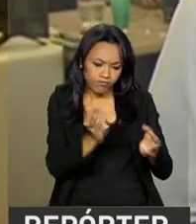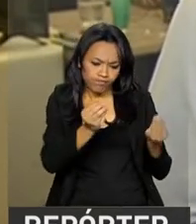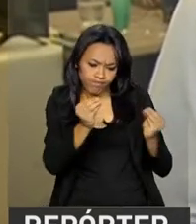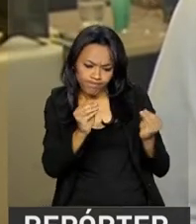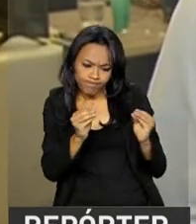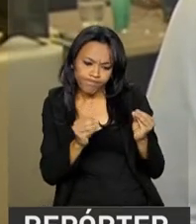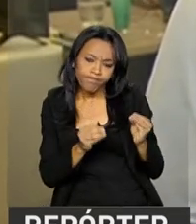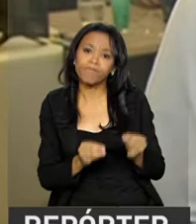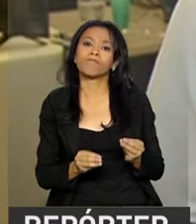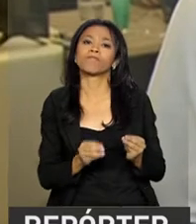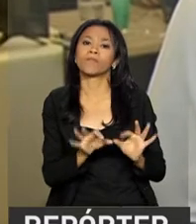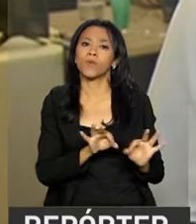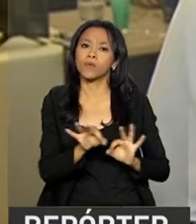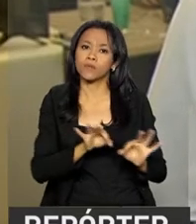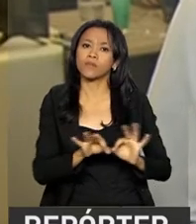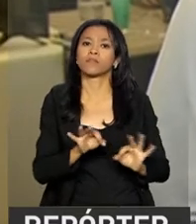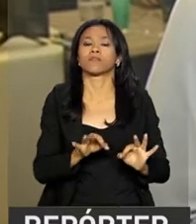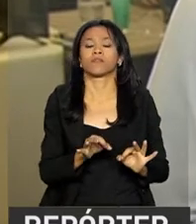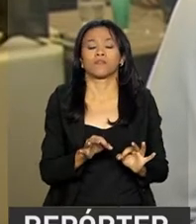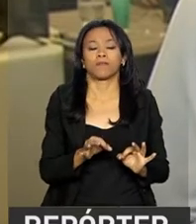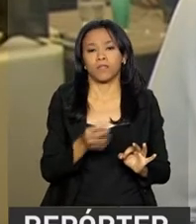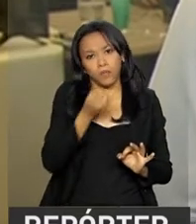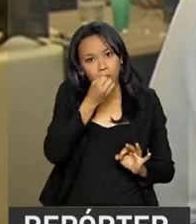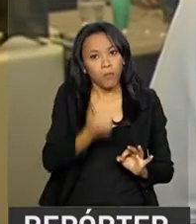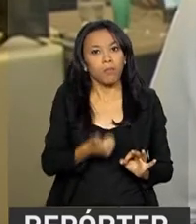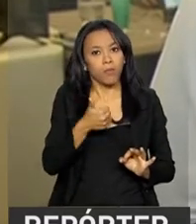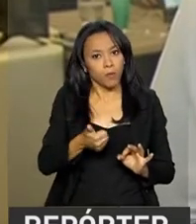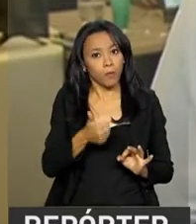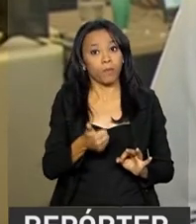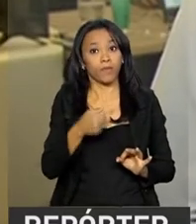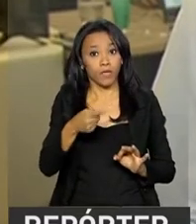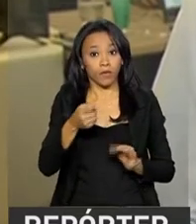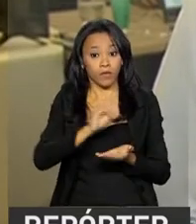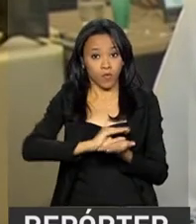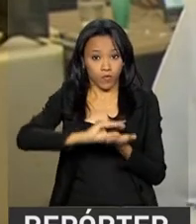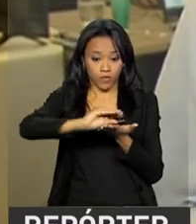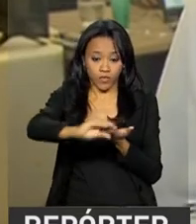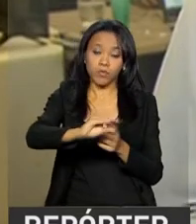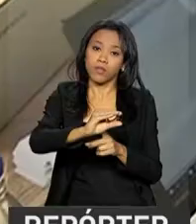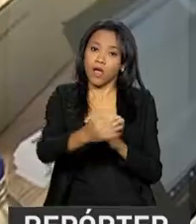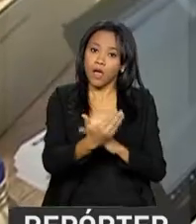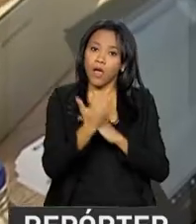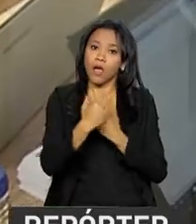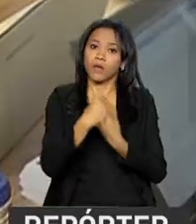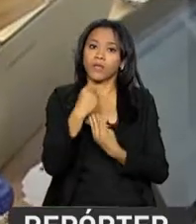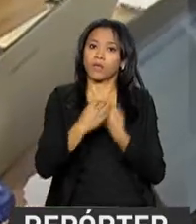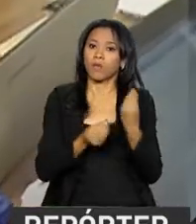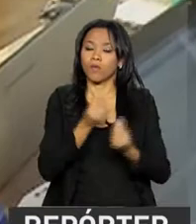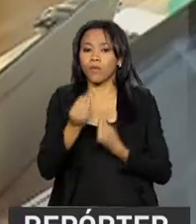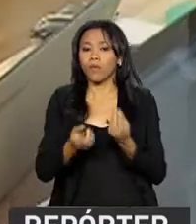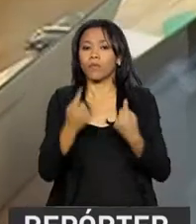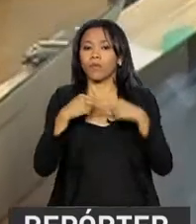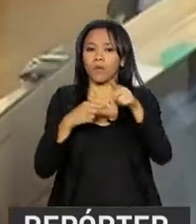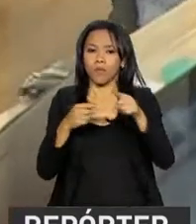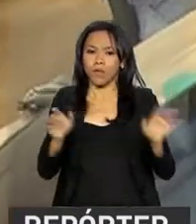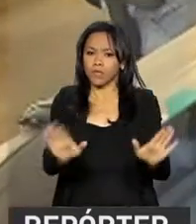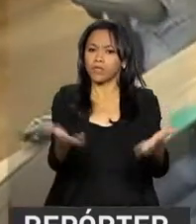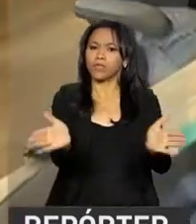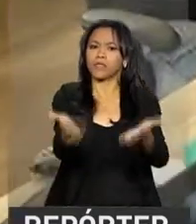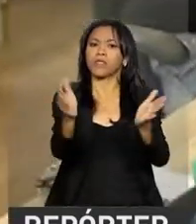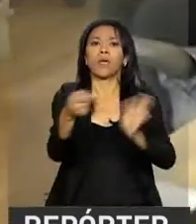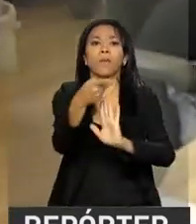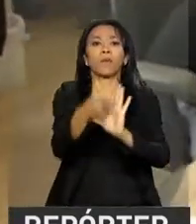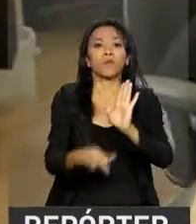é bom de fato são um investimento que auxilia nessa escalada para incentivar o desenvolvimento de projetos